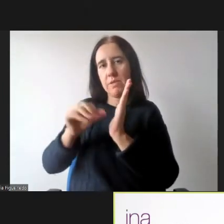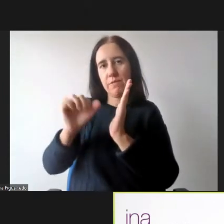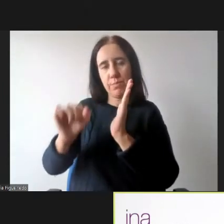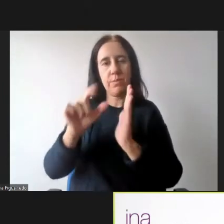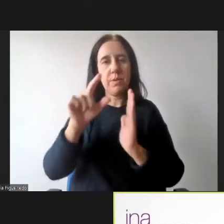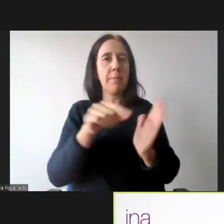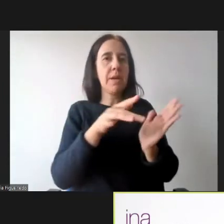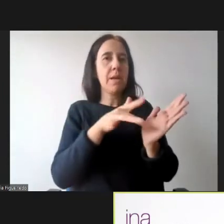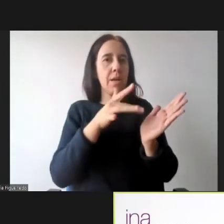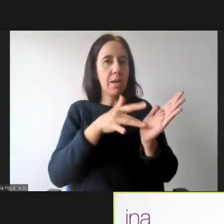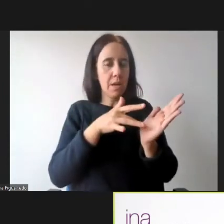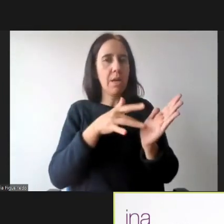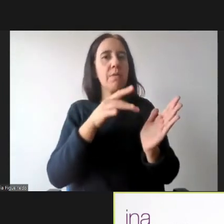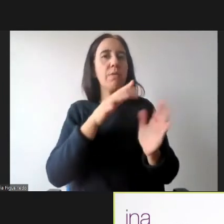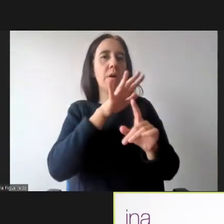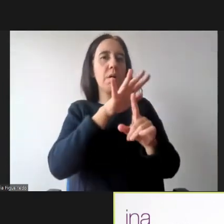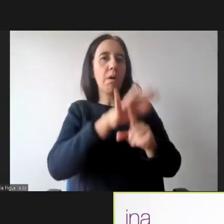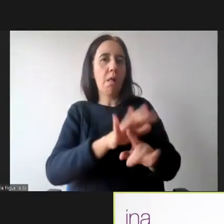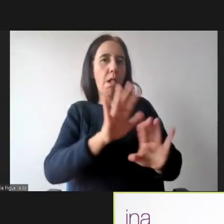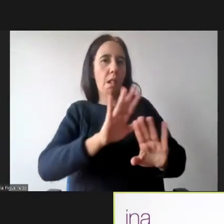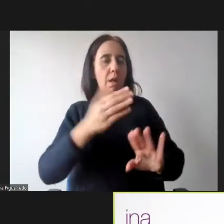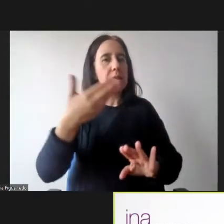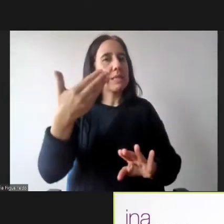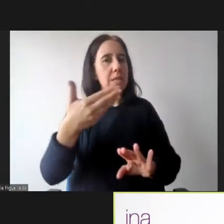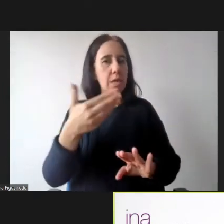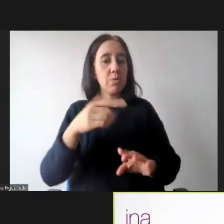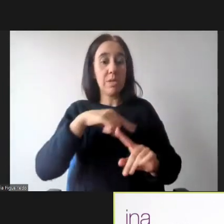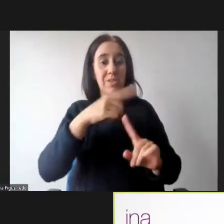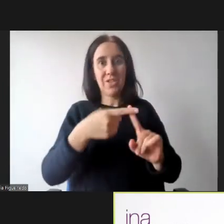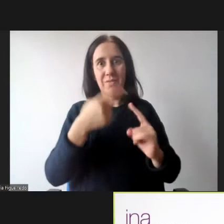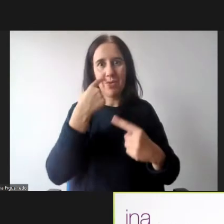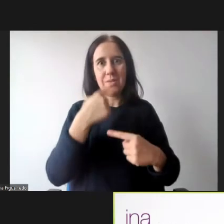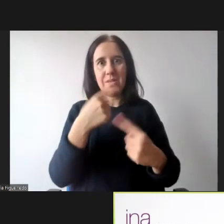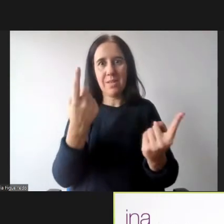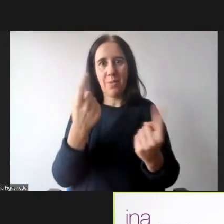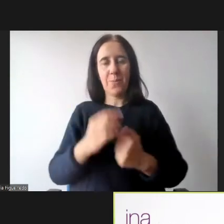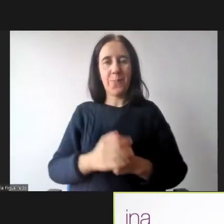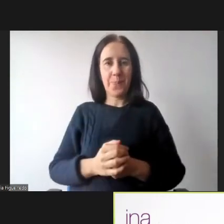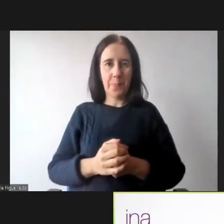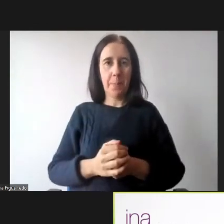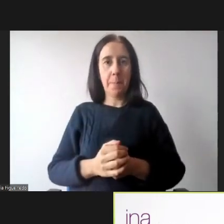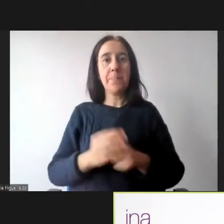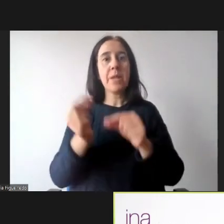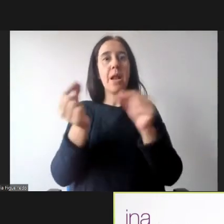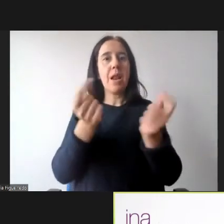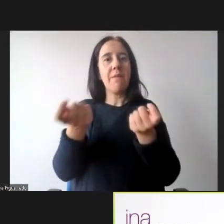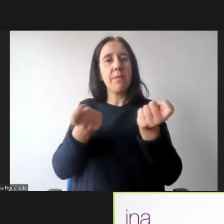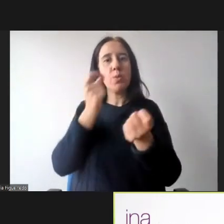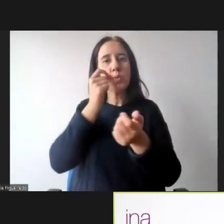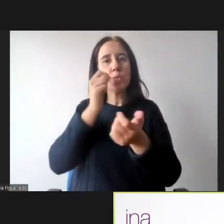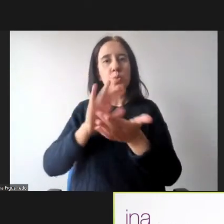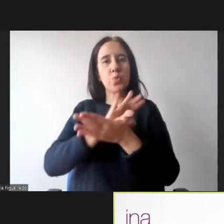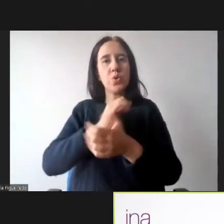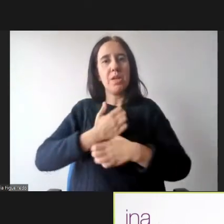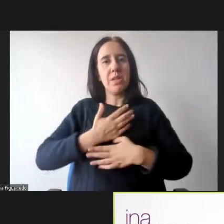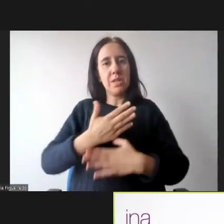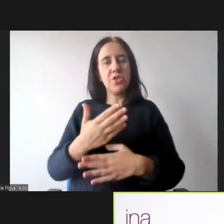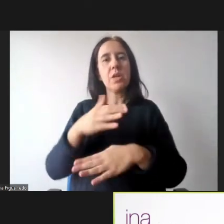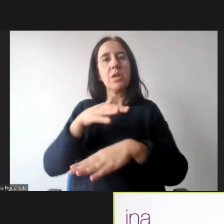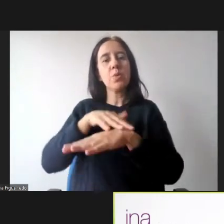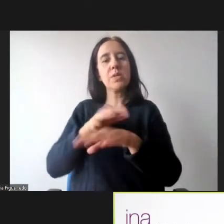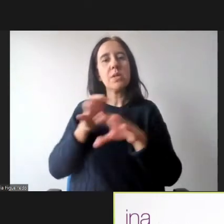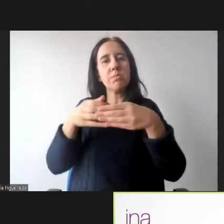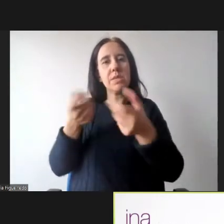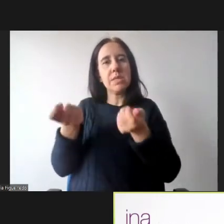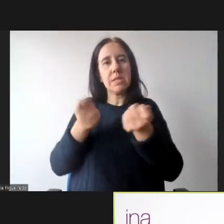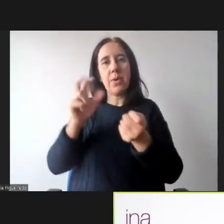Direito Antidiscriminatório, lançado este ano. Vai moderar o debate o jornalista e presidente do Conselho de Administração